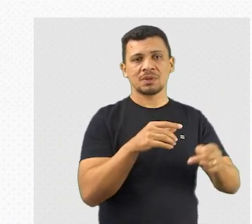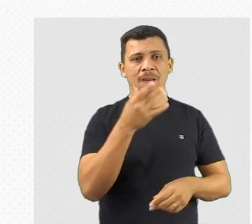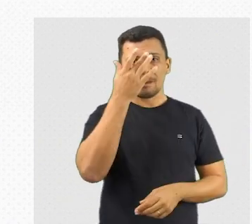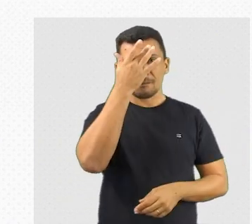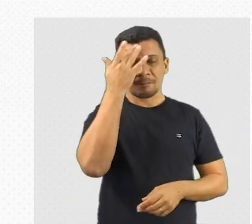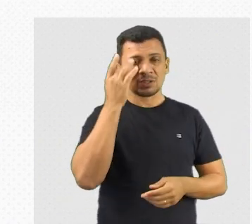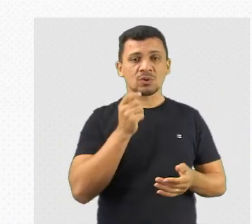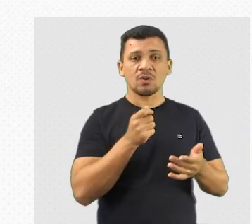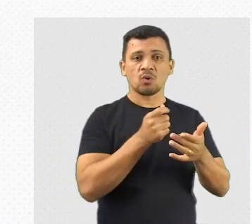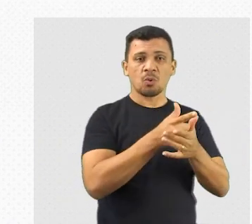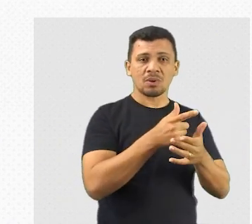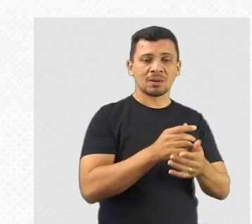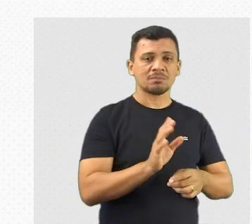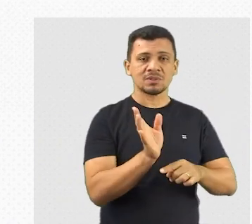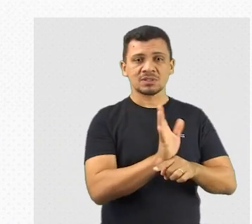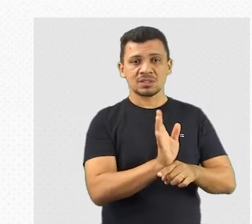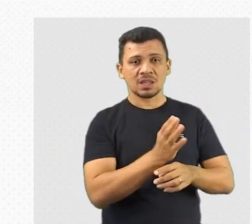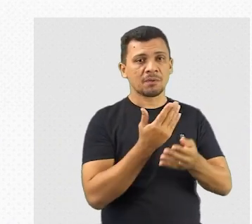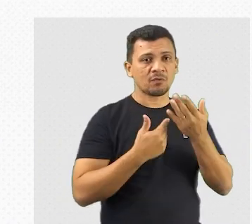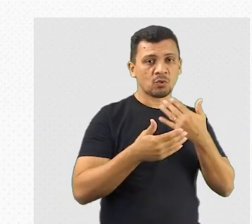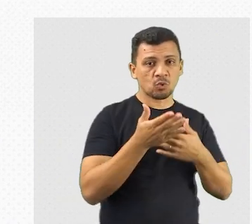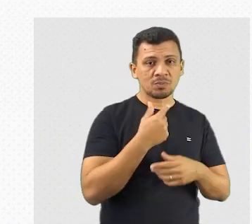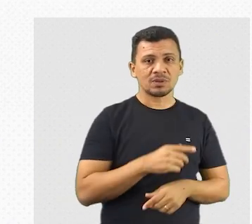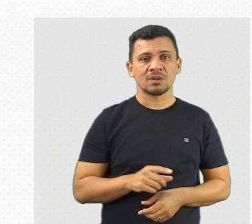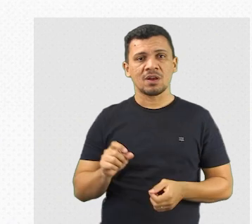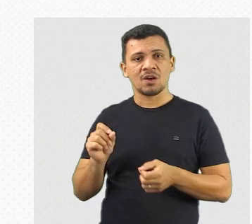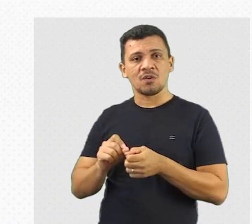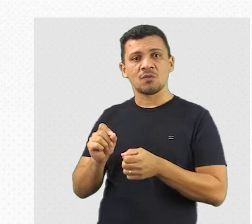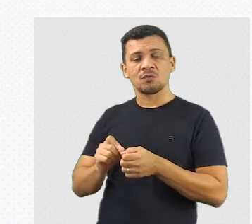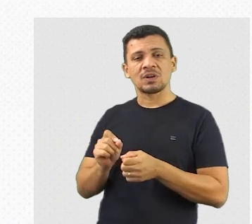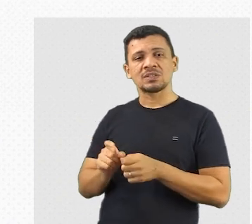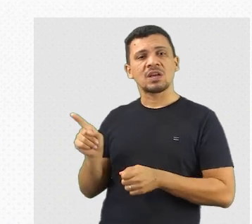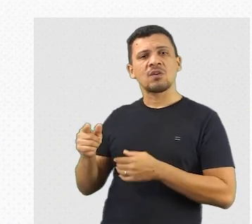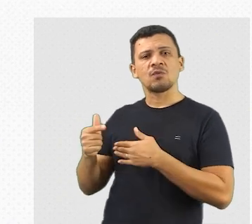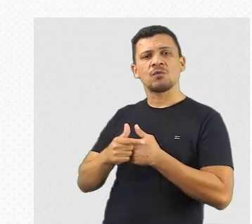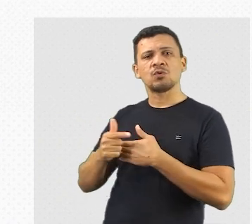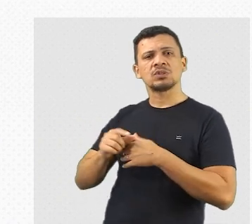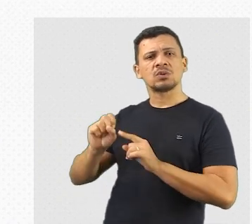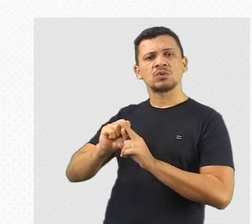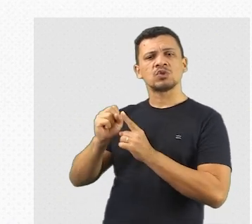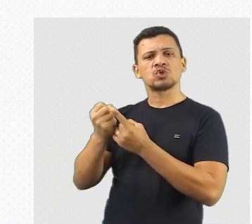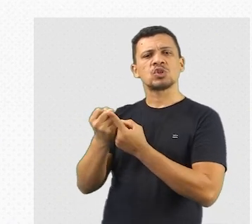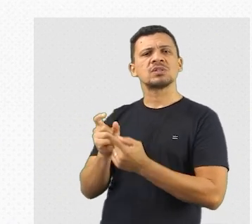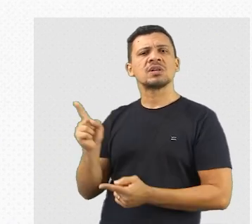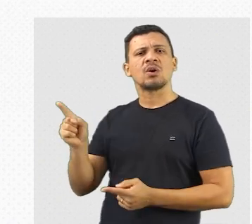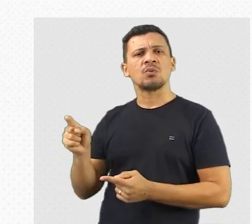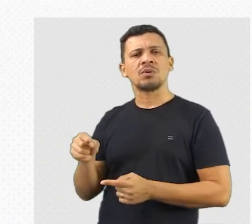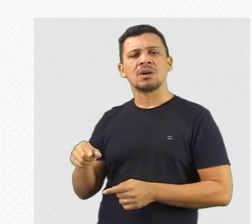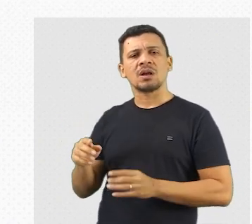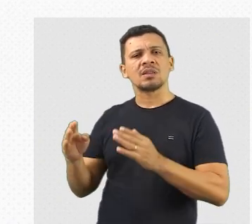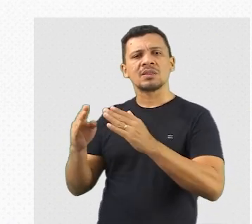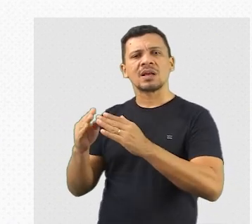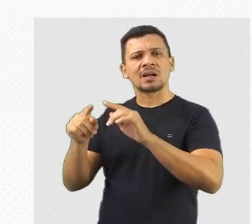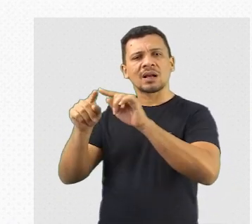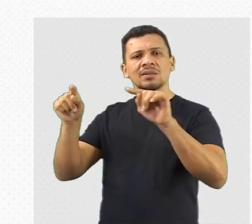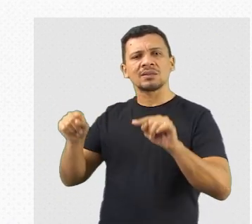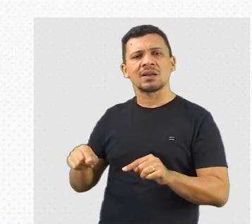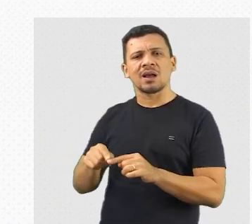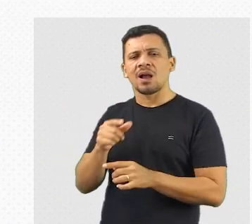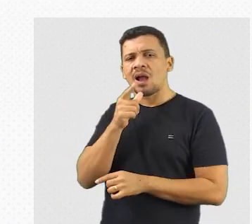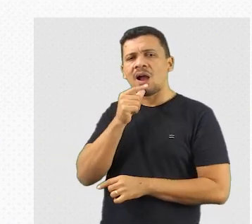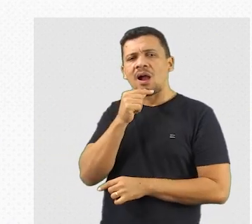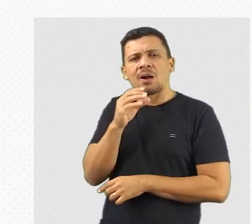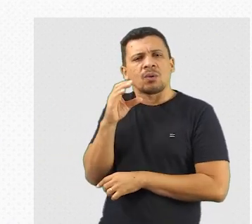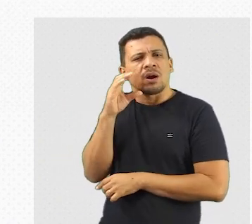cinema, para comer, etc. Fazer esse tipo de coisa na terma, não. As funções sociais eram diferentes. reuniões, encontros, alguns lícitos,